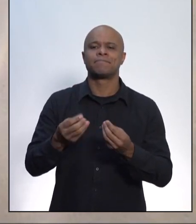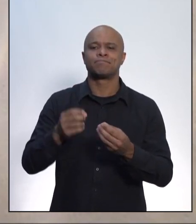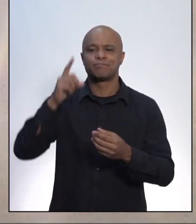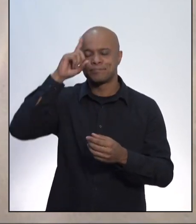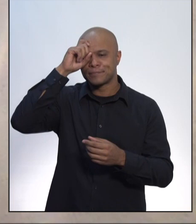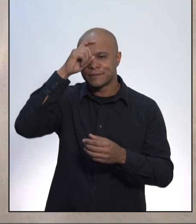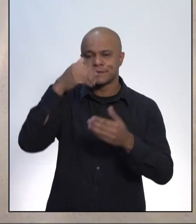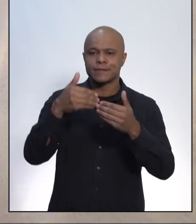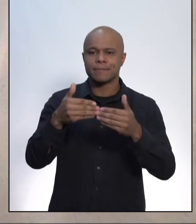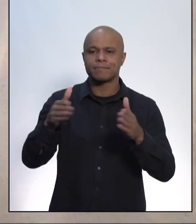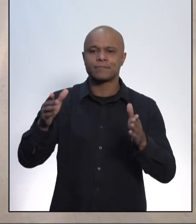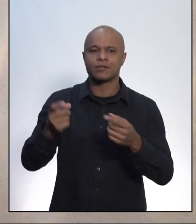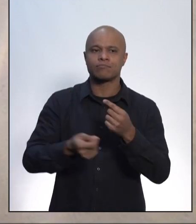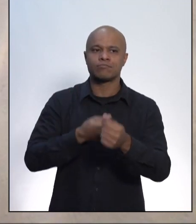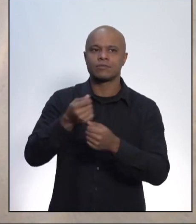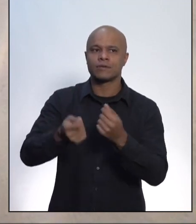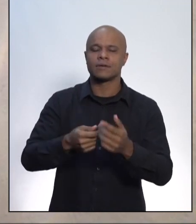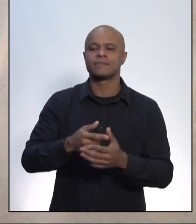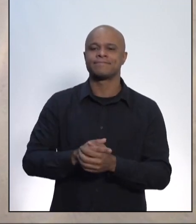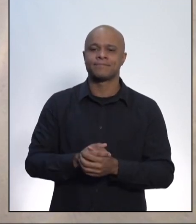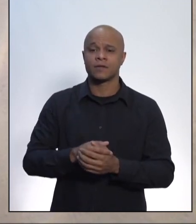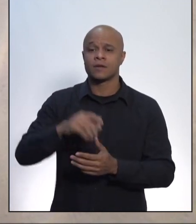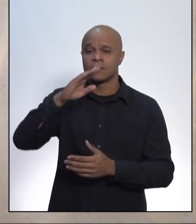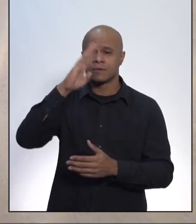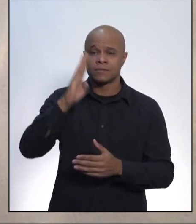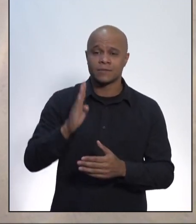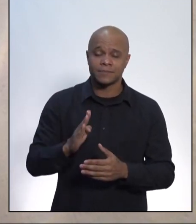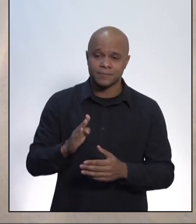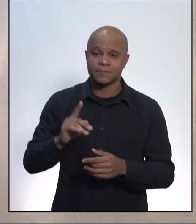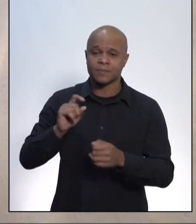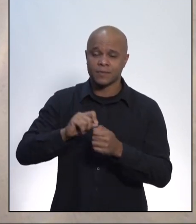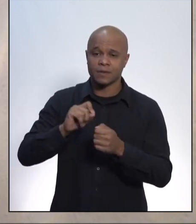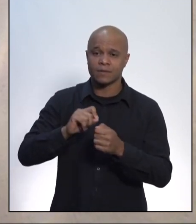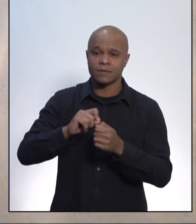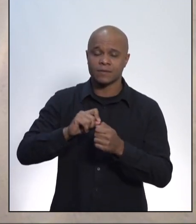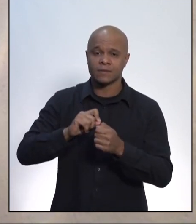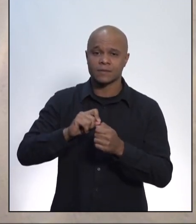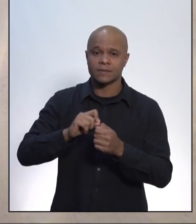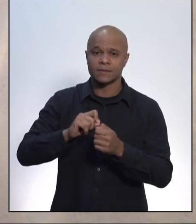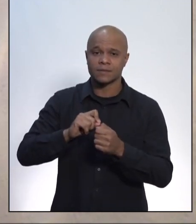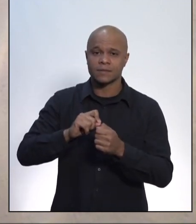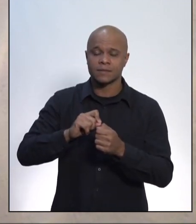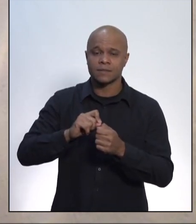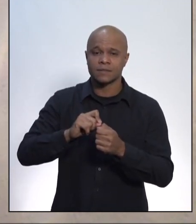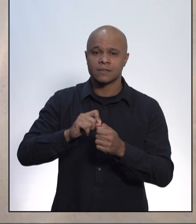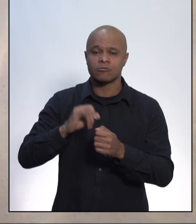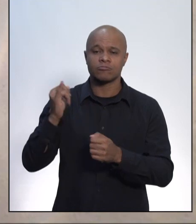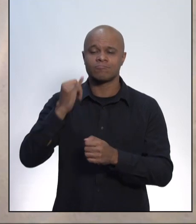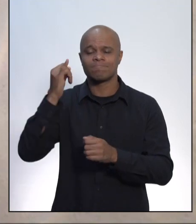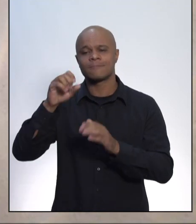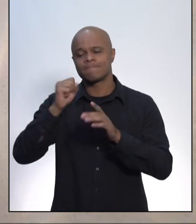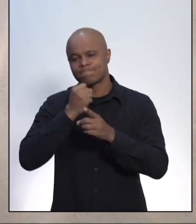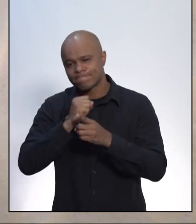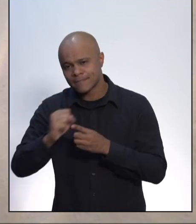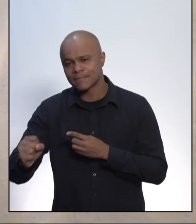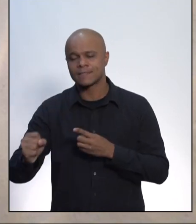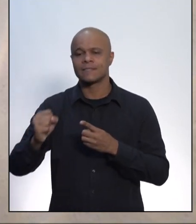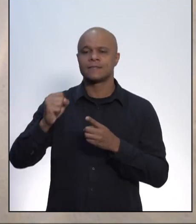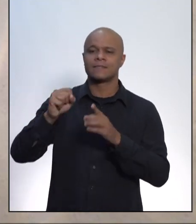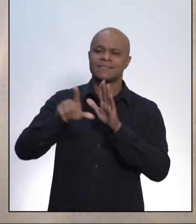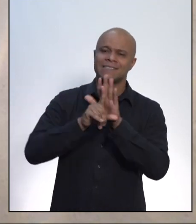infelizmente, o Brasil ele foi criado com base num sistema